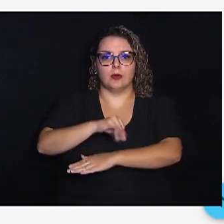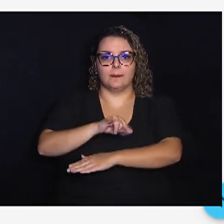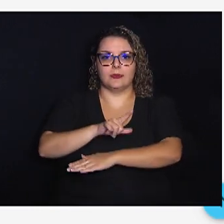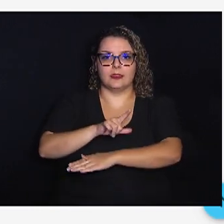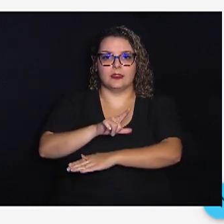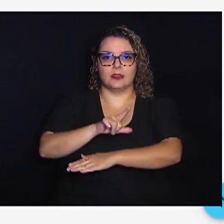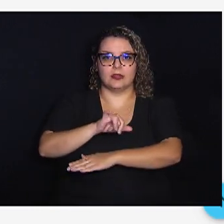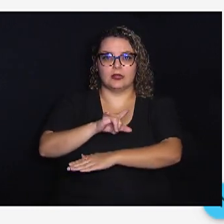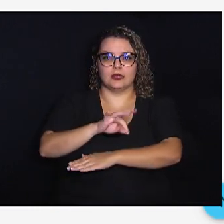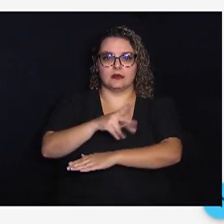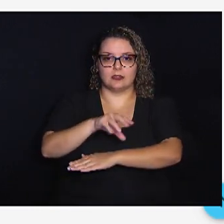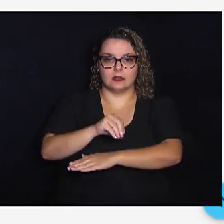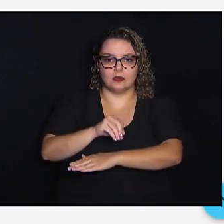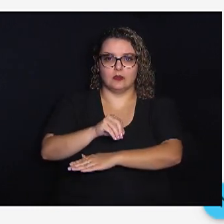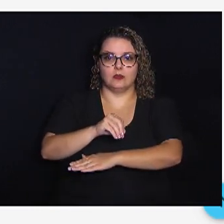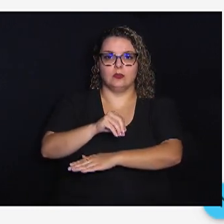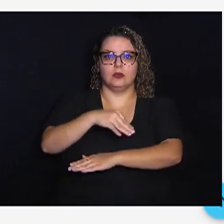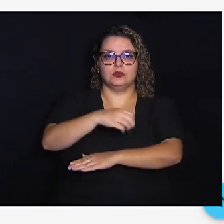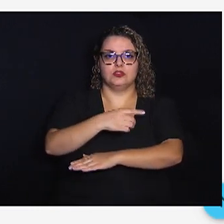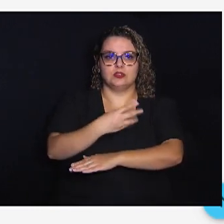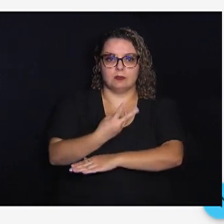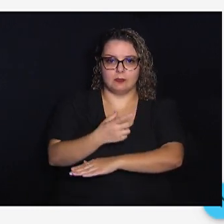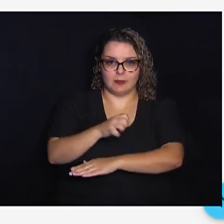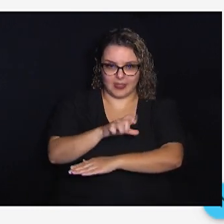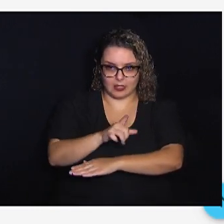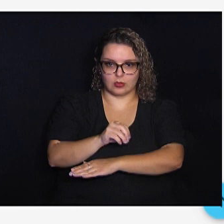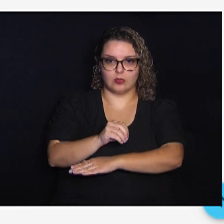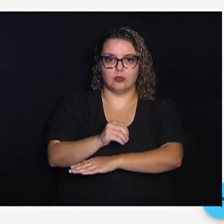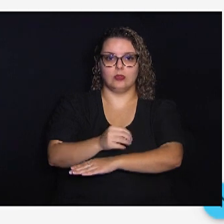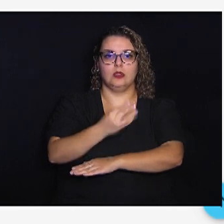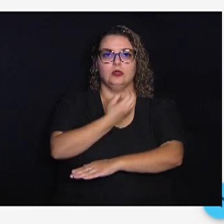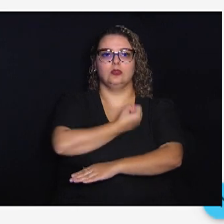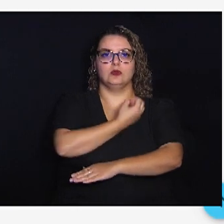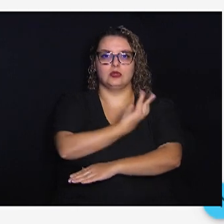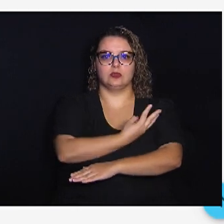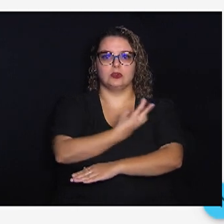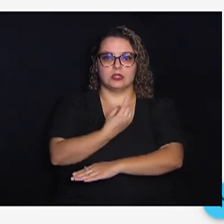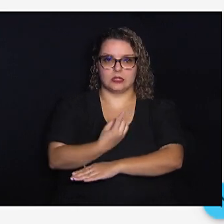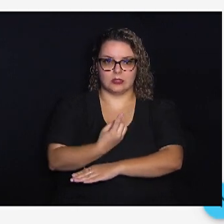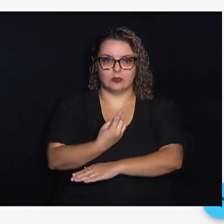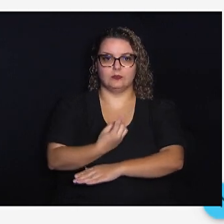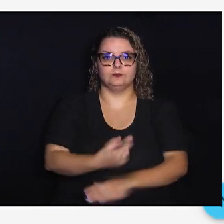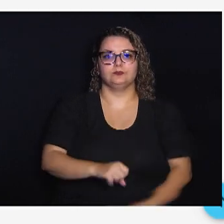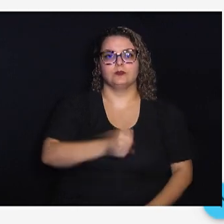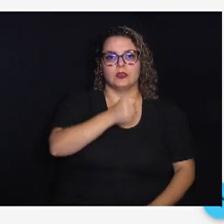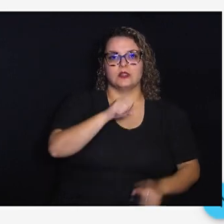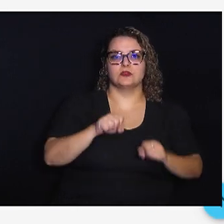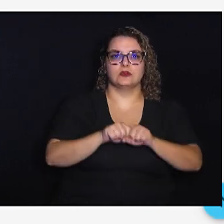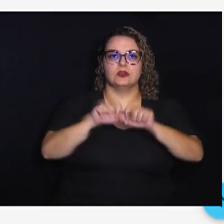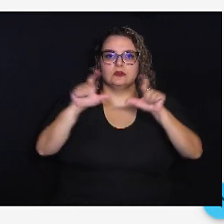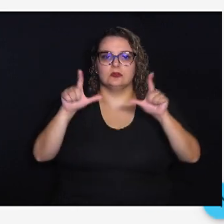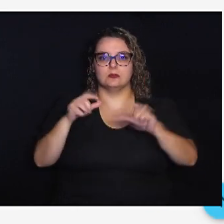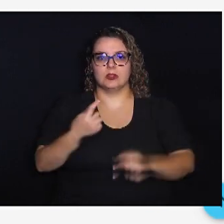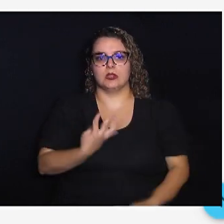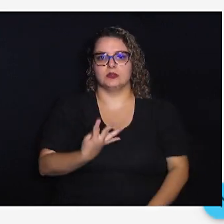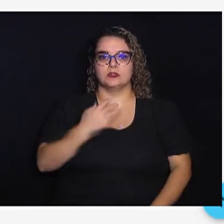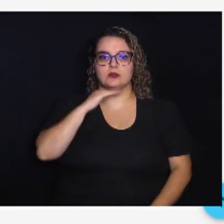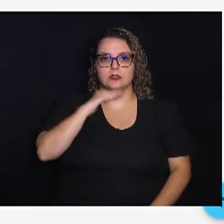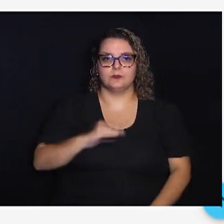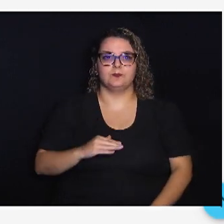das 8 horas da manhã às 4 horas da tarde. Na Associação Douglas Andrean, que é na